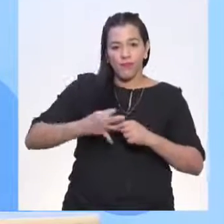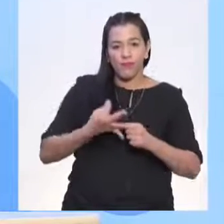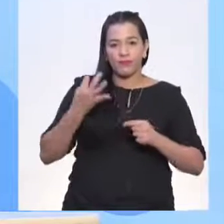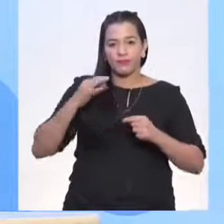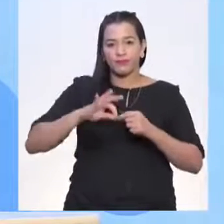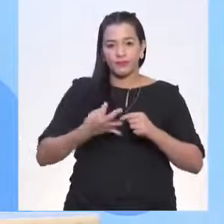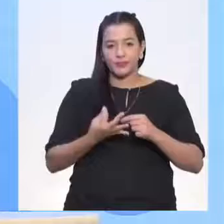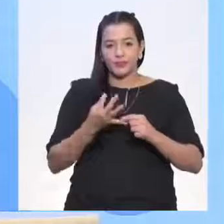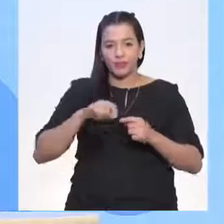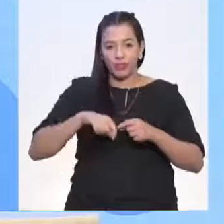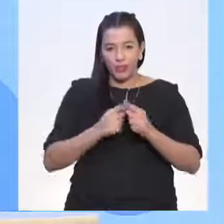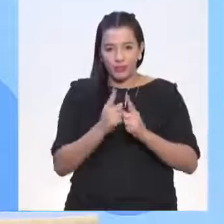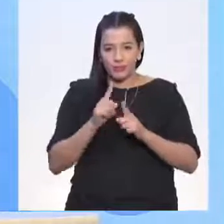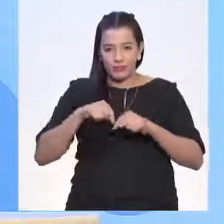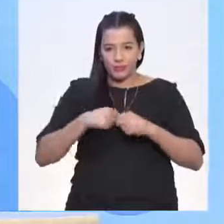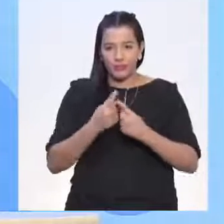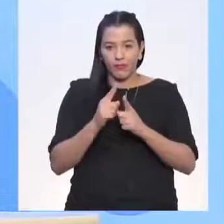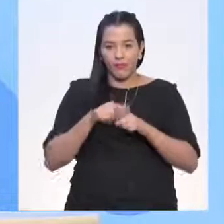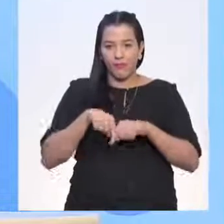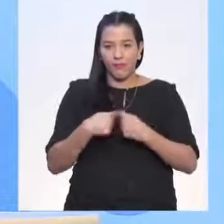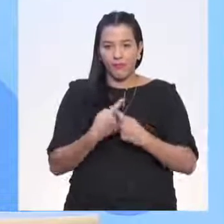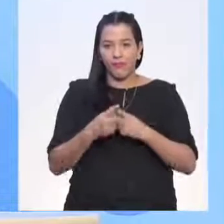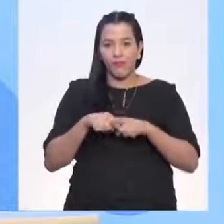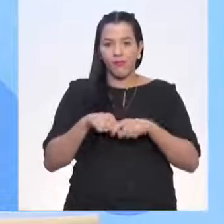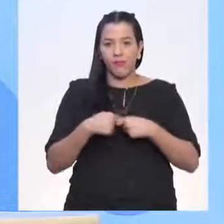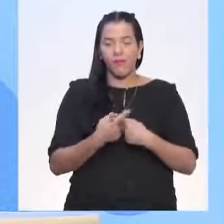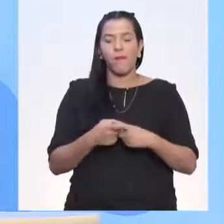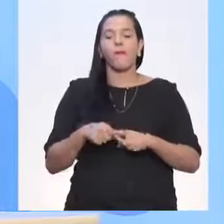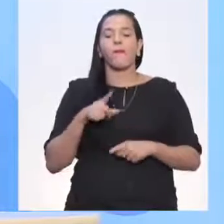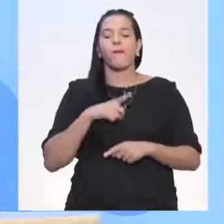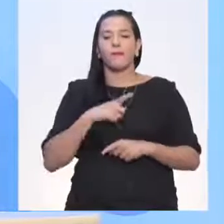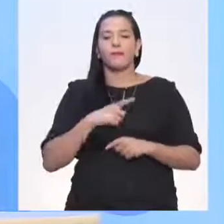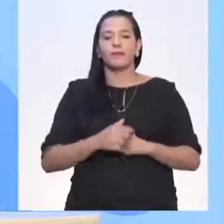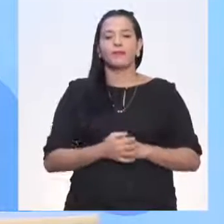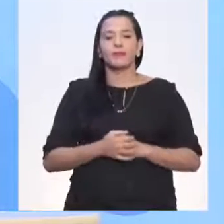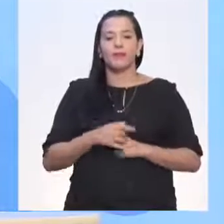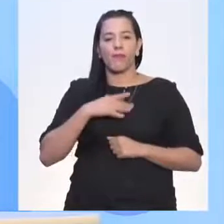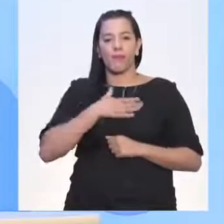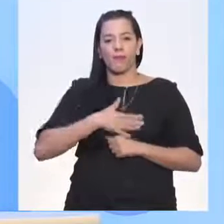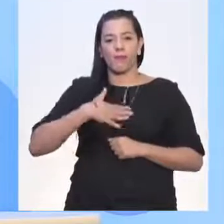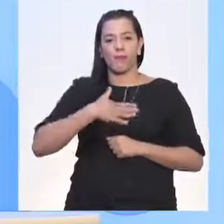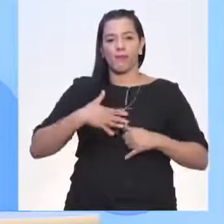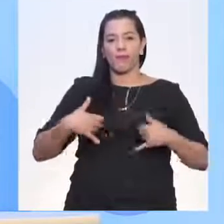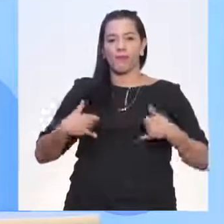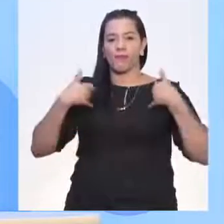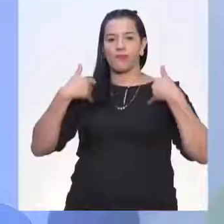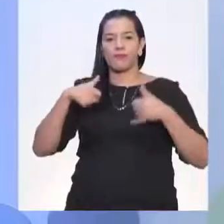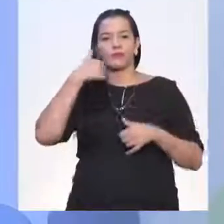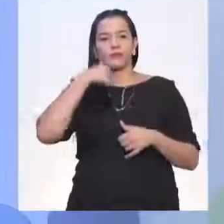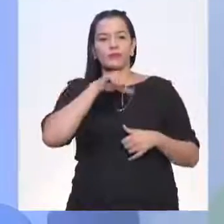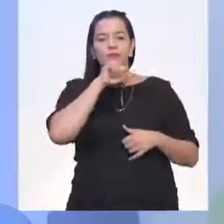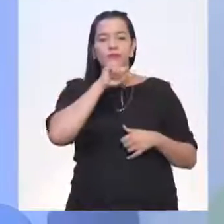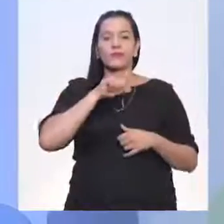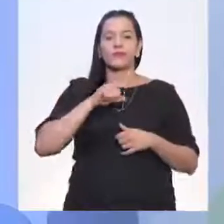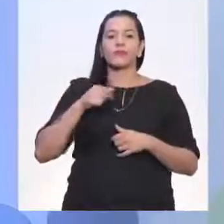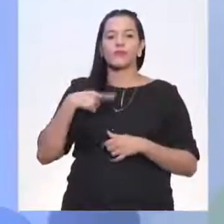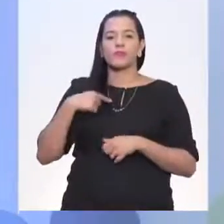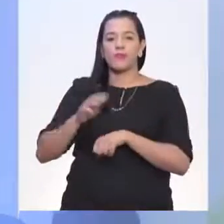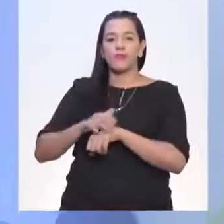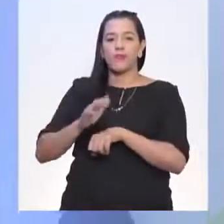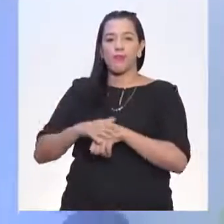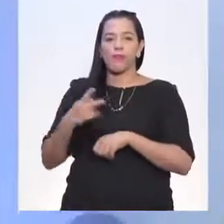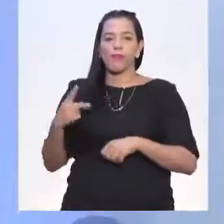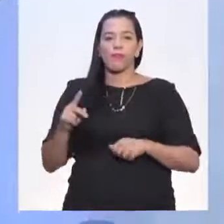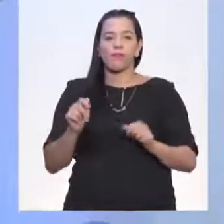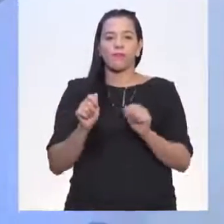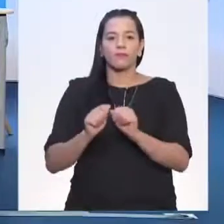Então, duas alavanquinhas ali, né, que ficam... E você tem orgulho, né? Que você fala, pô, Lógico. minha mãe que fez, artesanato, né? O negócio Exatamente. e